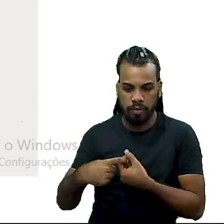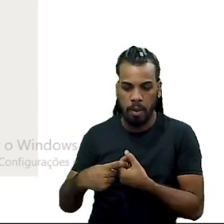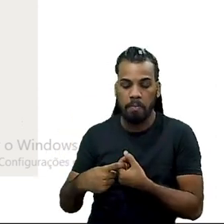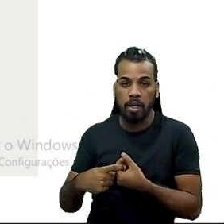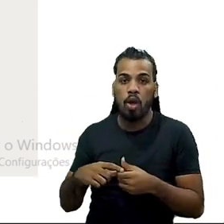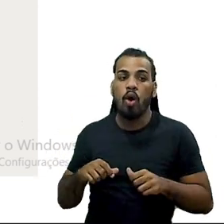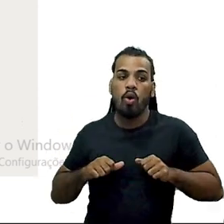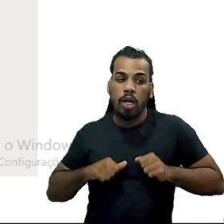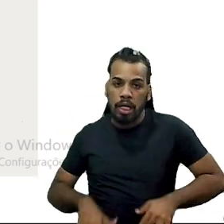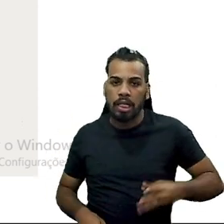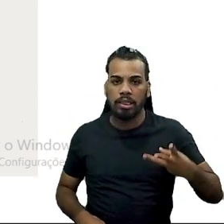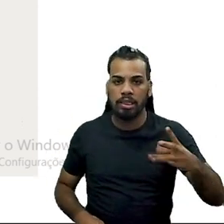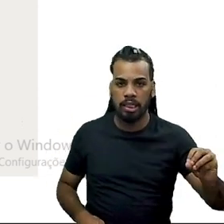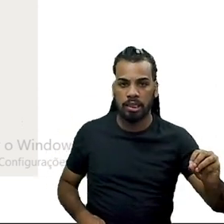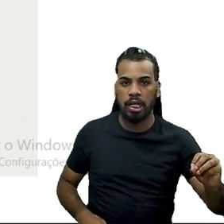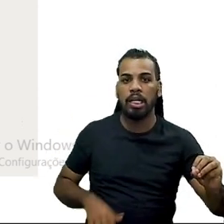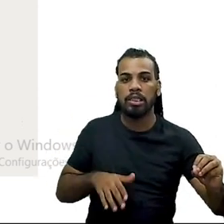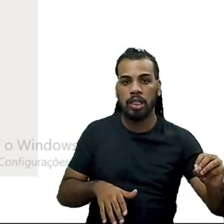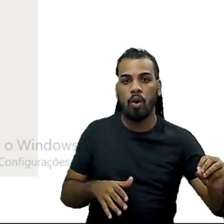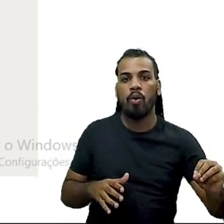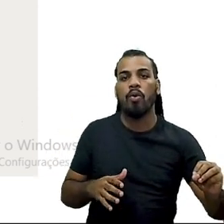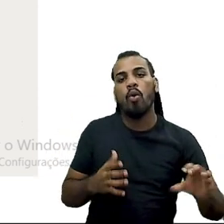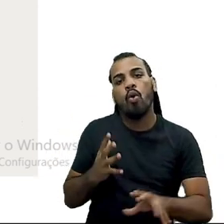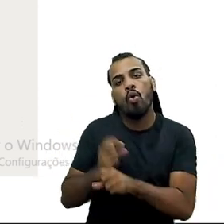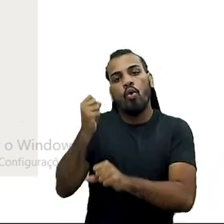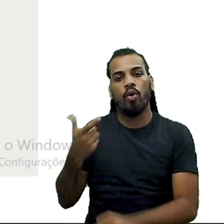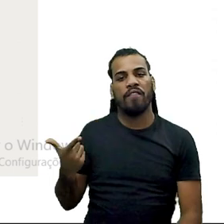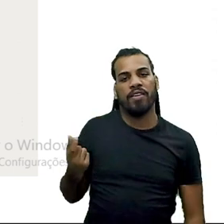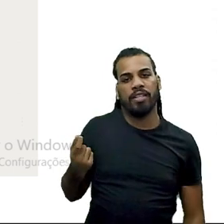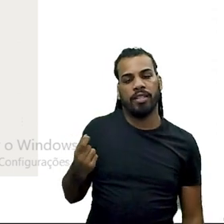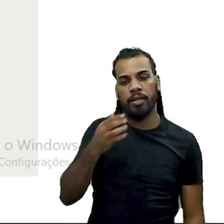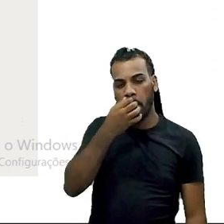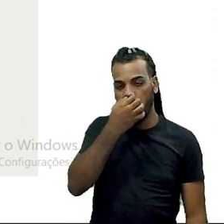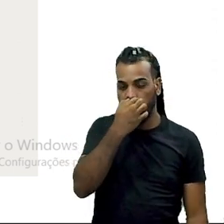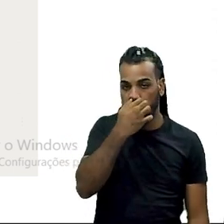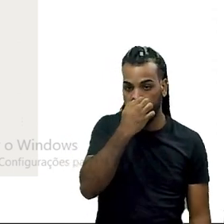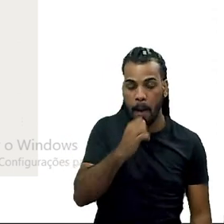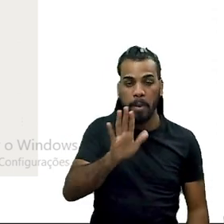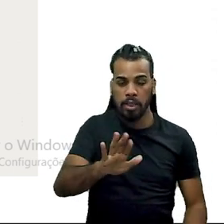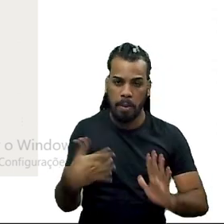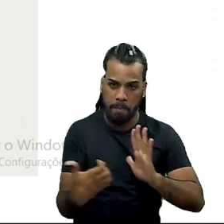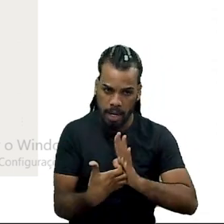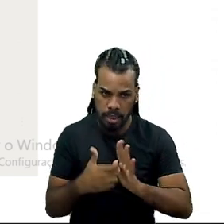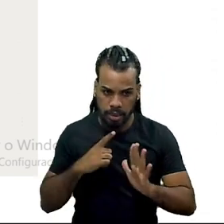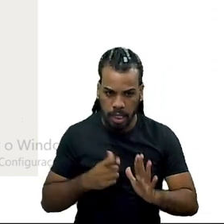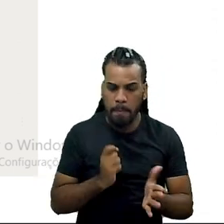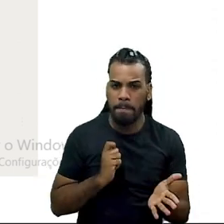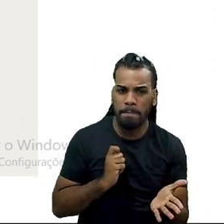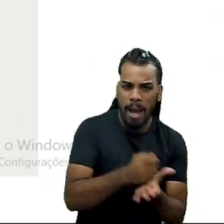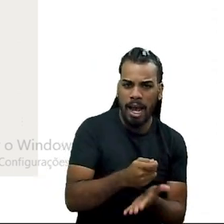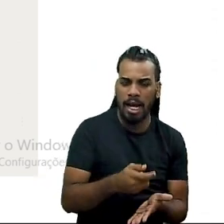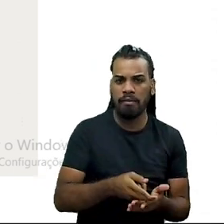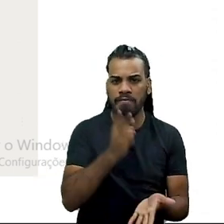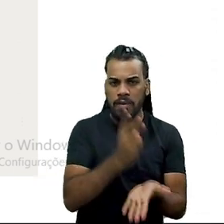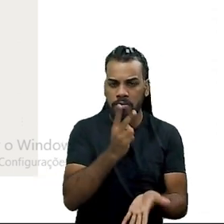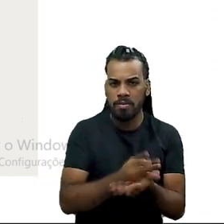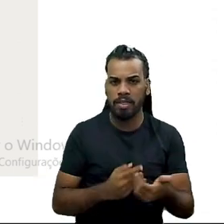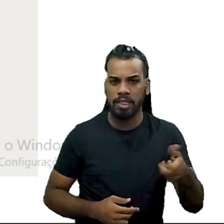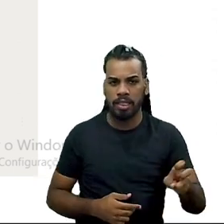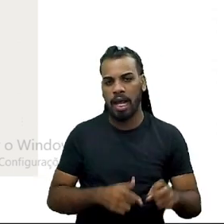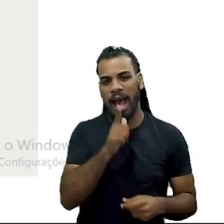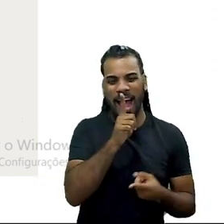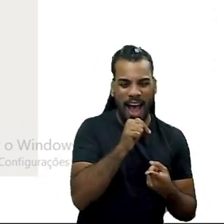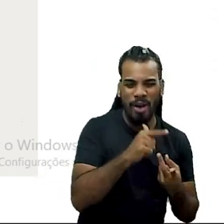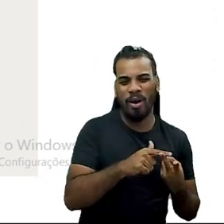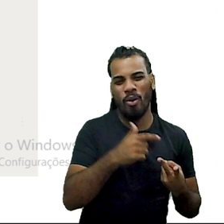30. Então, logo, ele teve uma margem de contribuição de 20. Mas se a empresa teve um custo fixo de 15, água, luz,